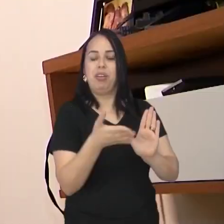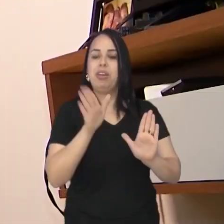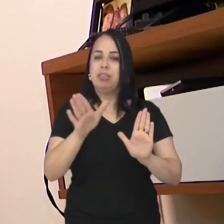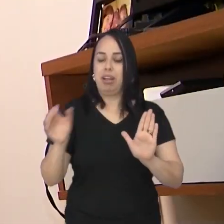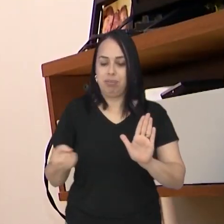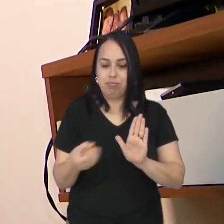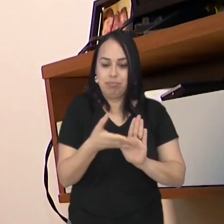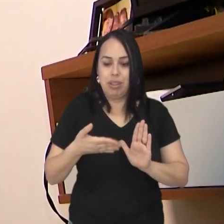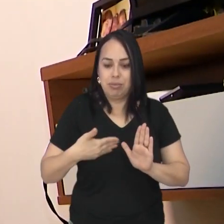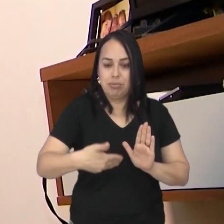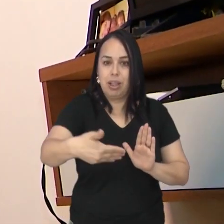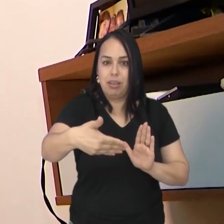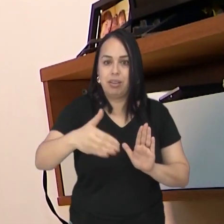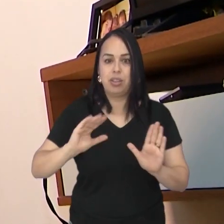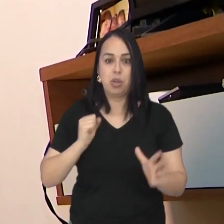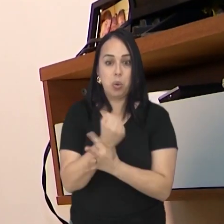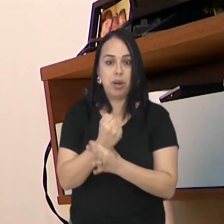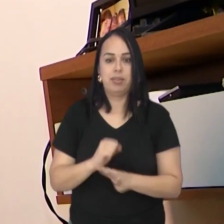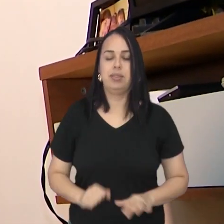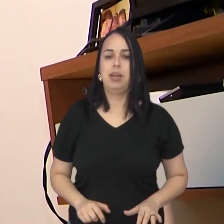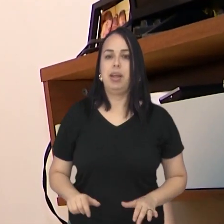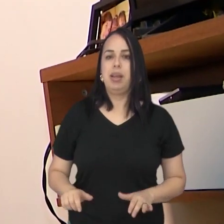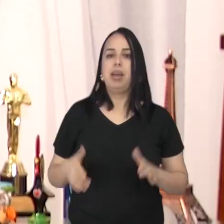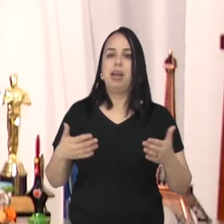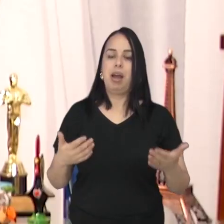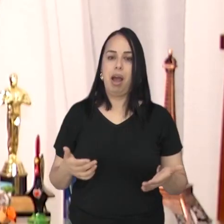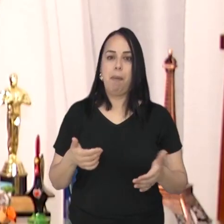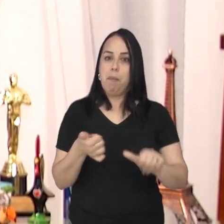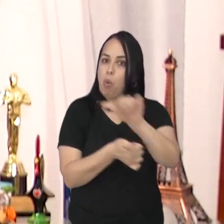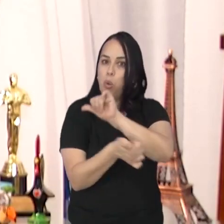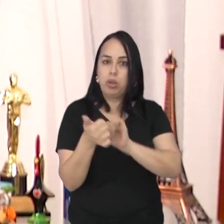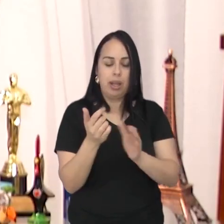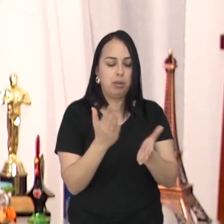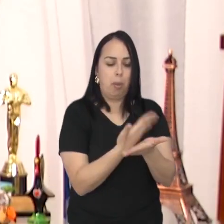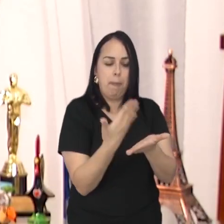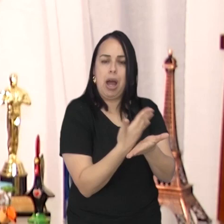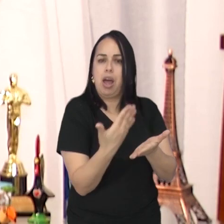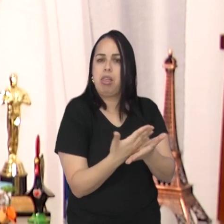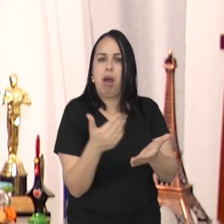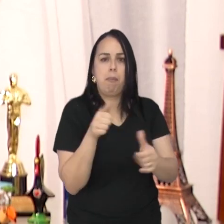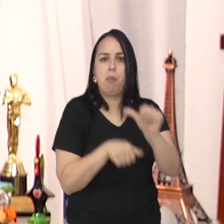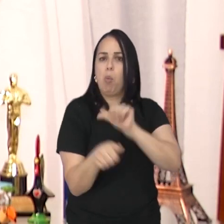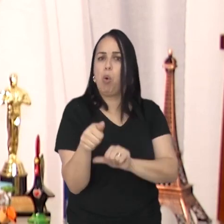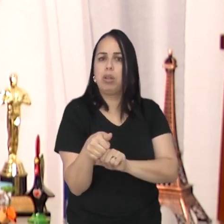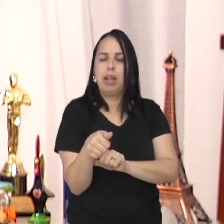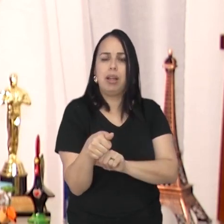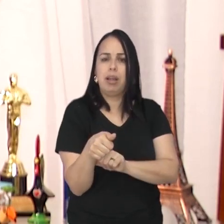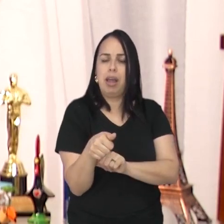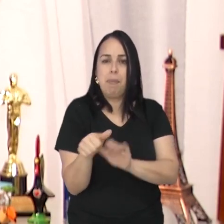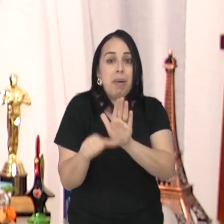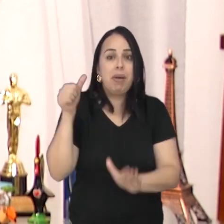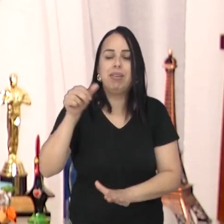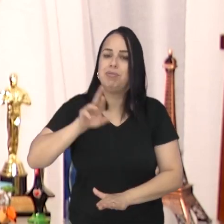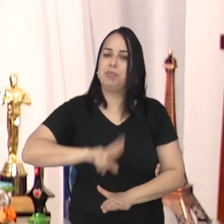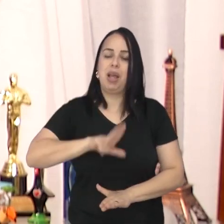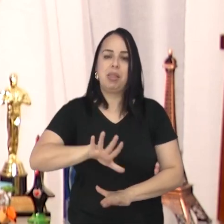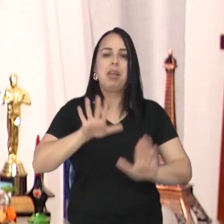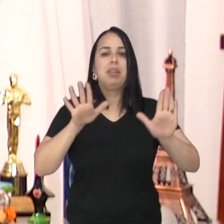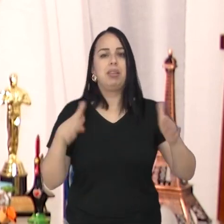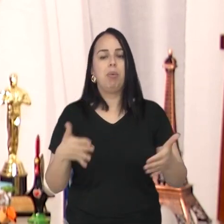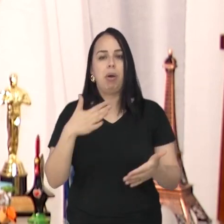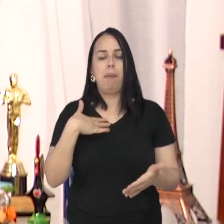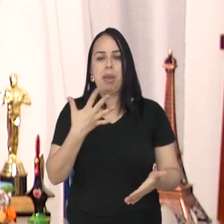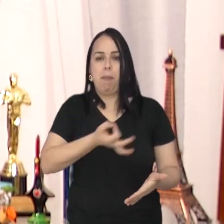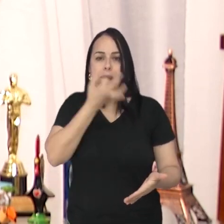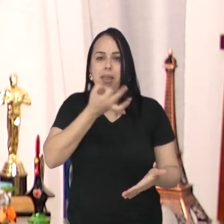documento, que tem novidades nos processos de segurança. Não é a primeira vez que há uma mudança na troca de passaporte,